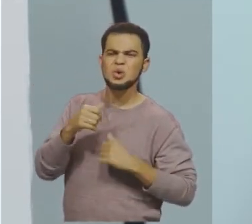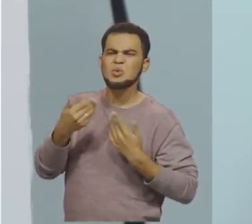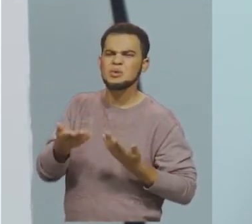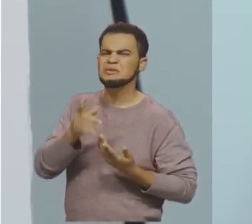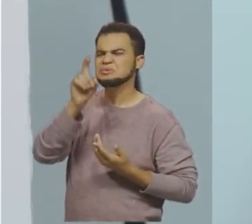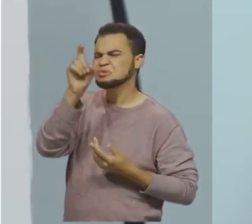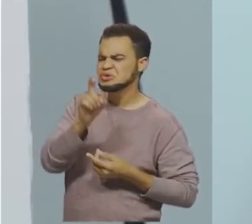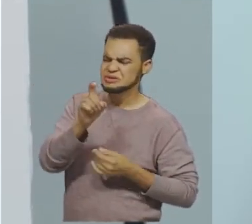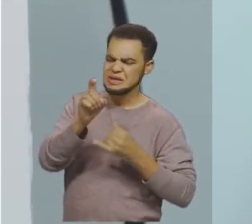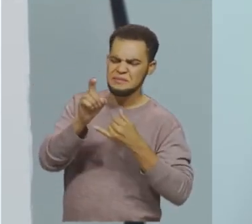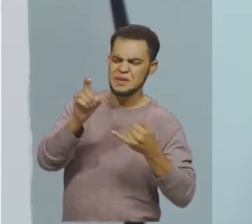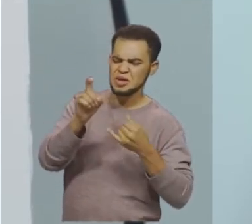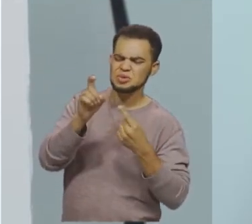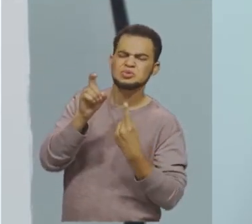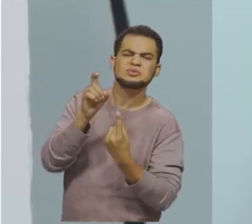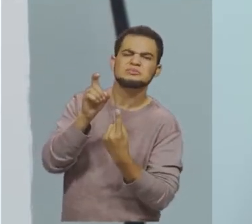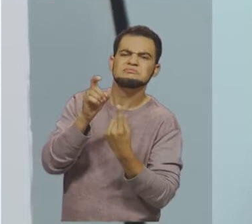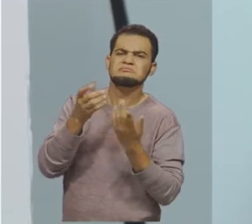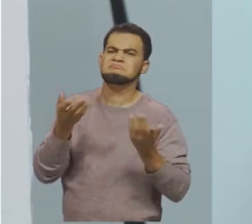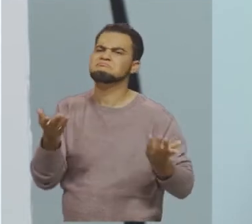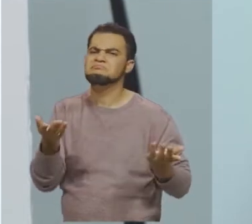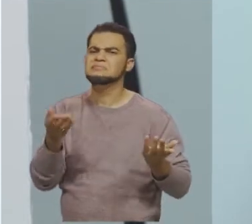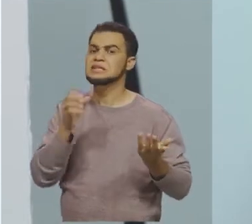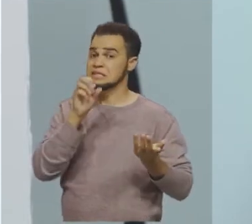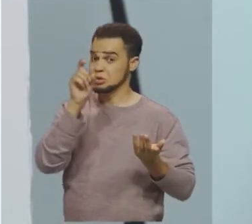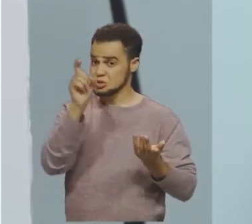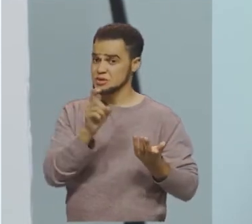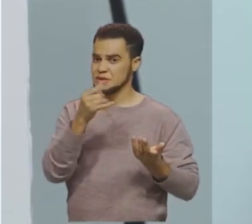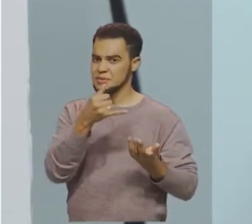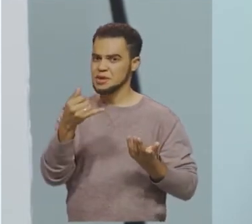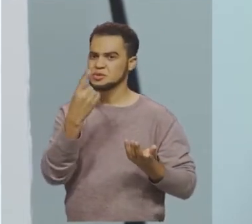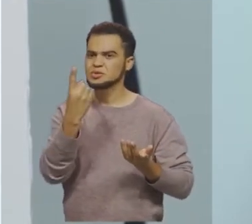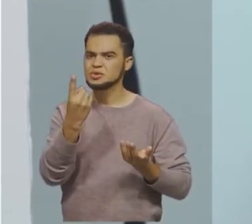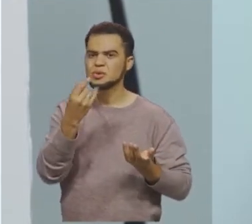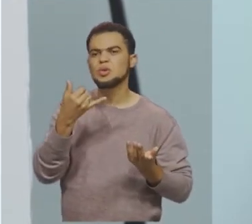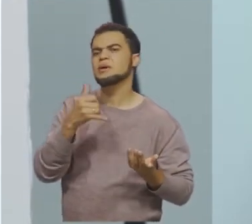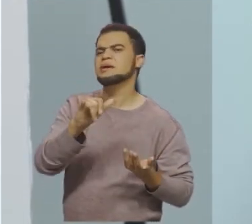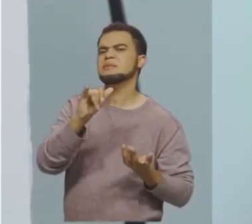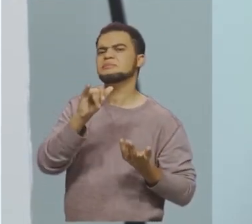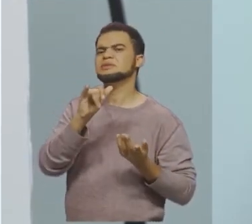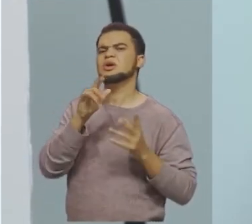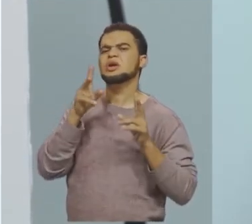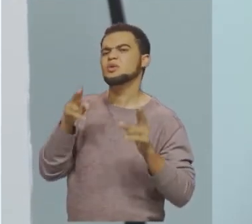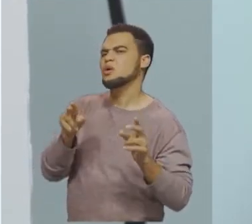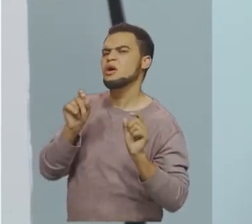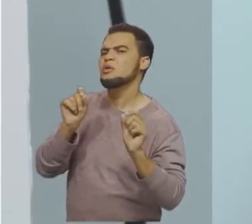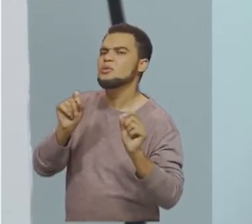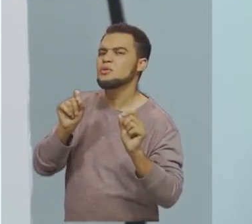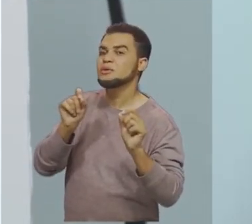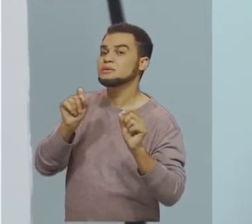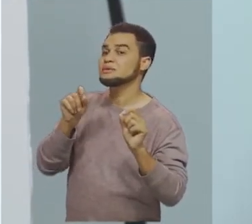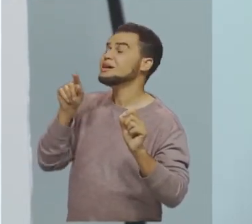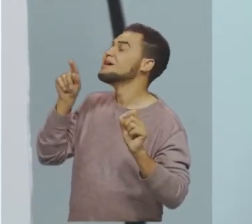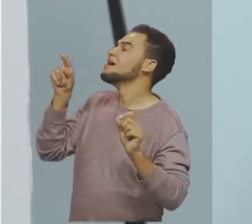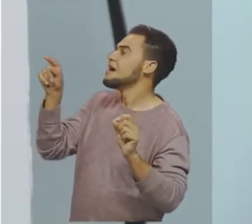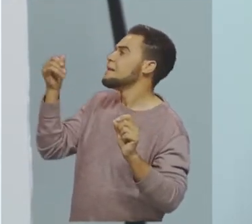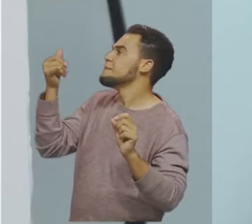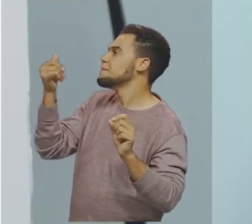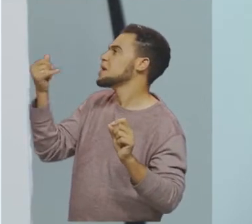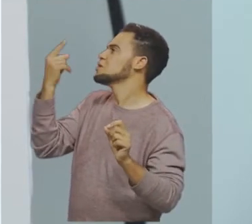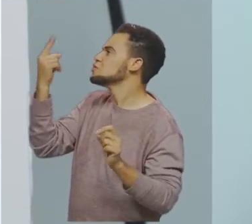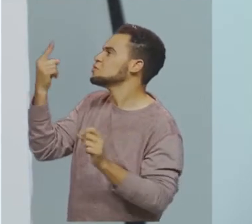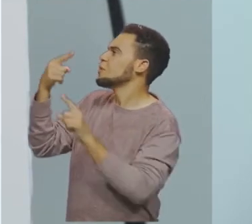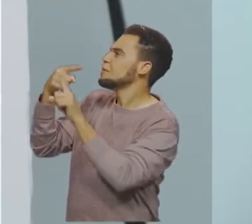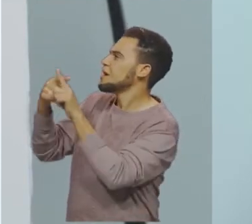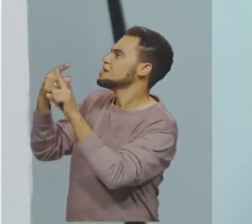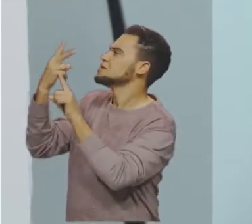menos 1? Se o x é menos 1, o y vai ser igual a menos 1 mais